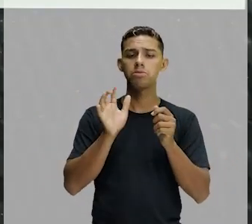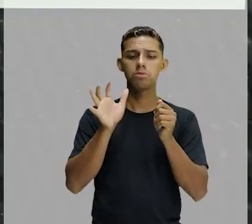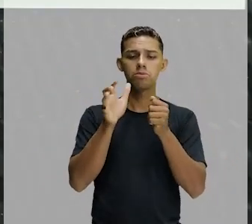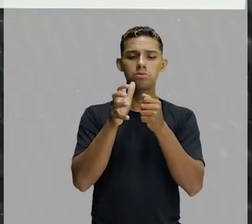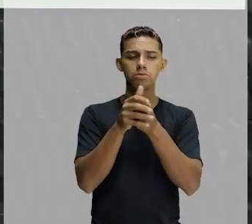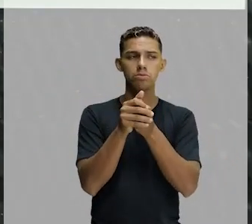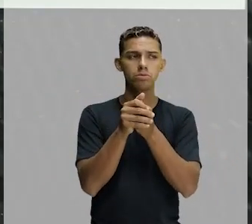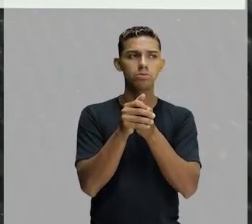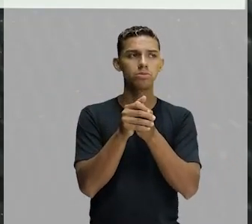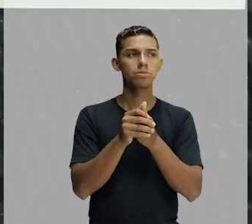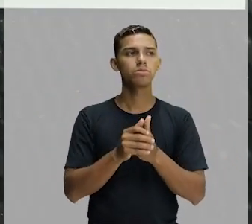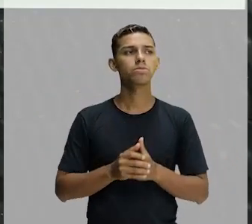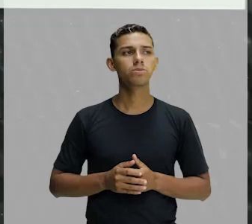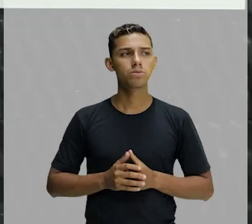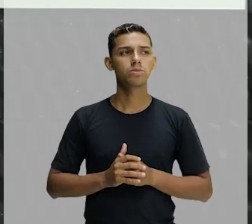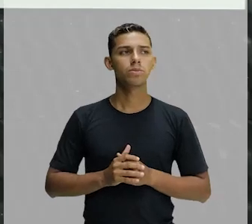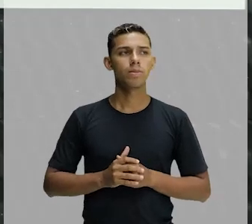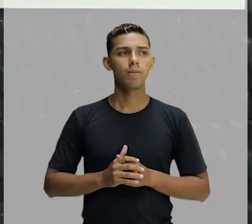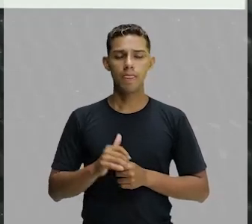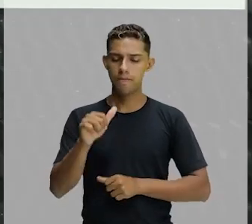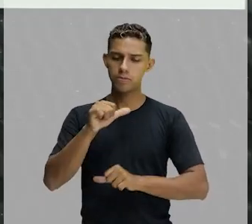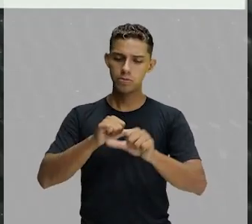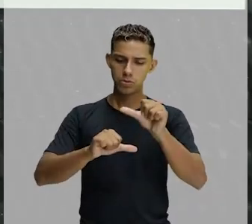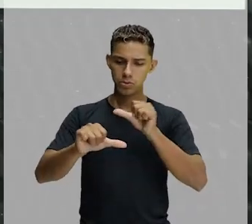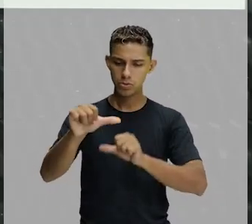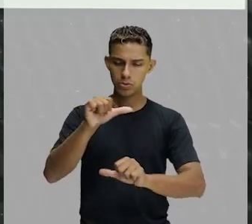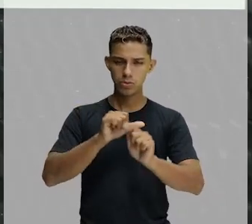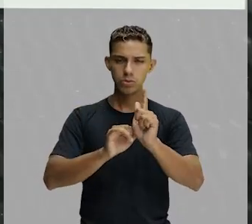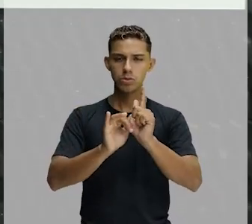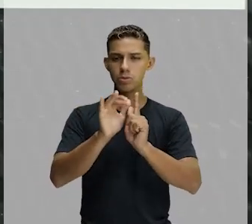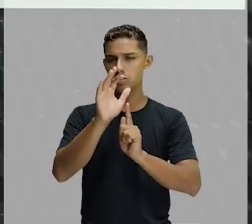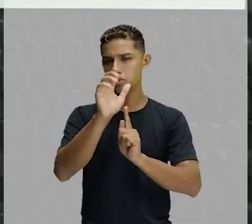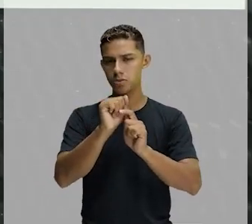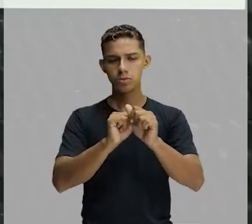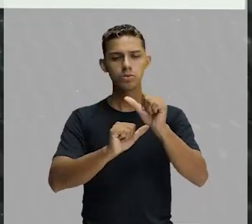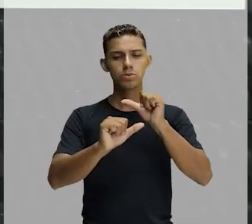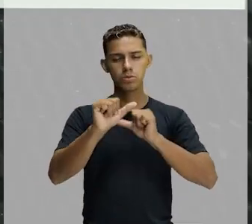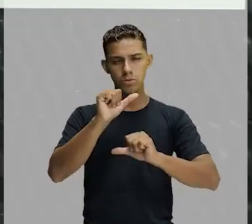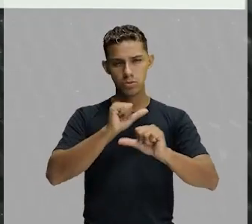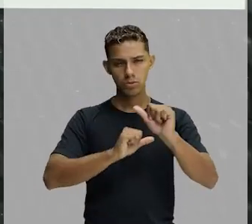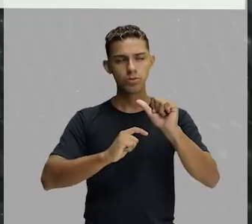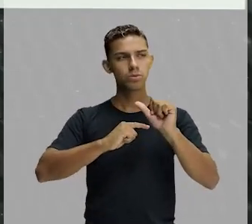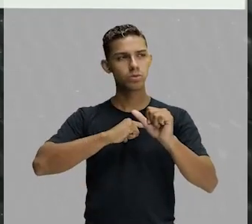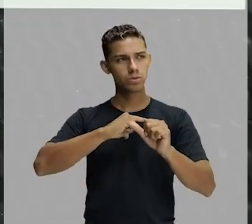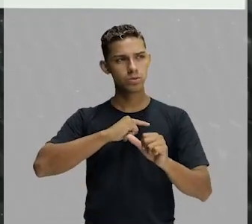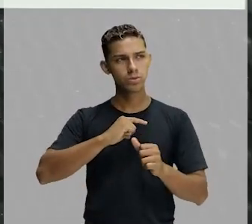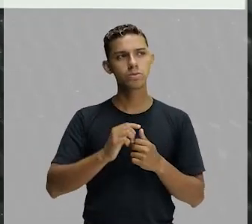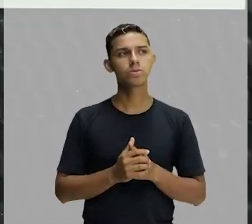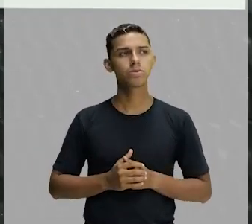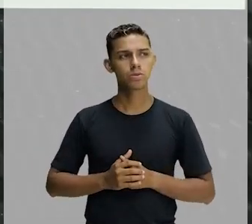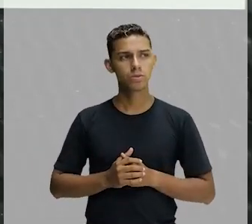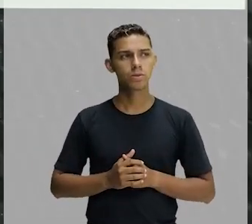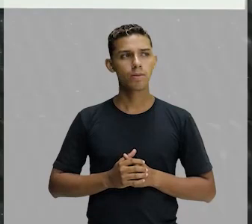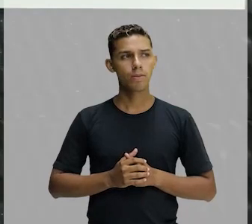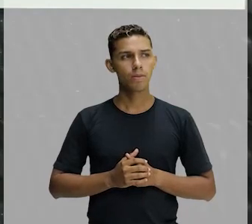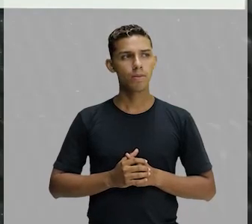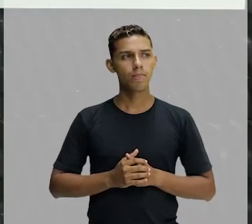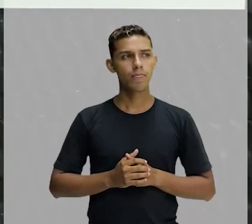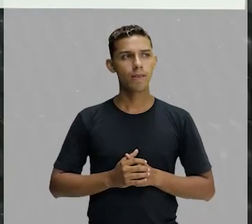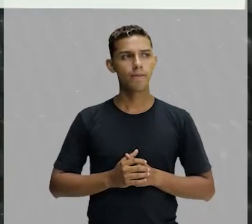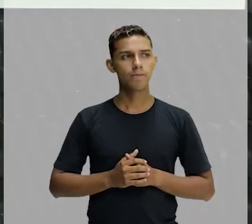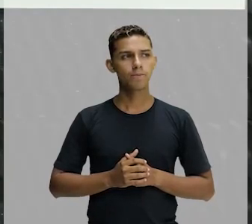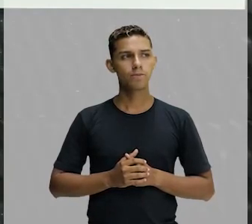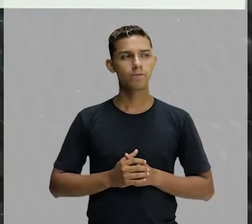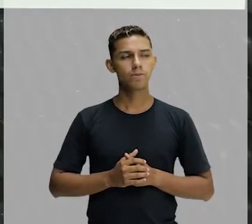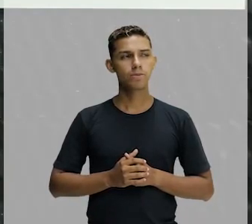Vamos observar que durante as trocas gasosas, quando os estômatos estão abertos, a planta não perde apenas ela